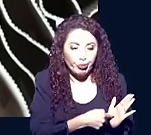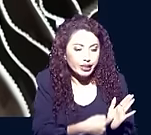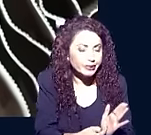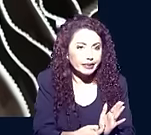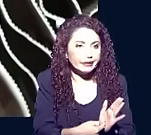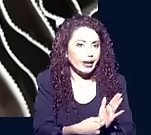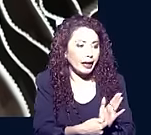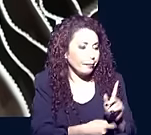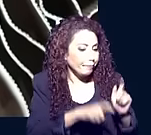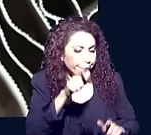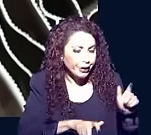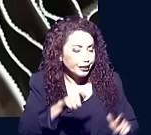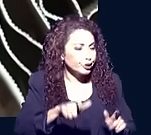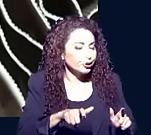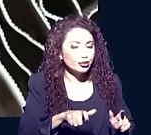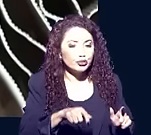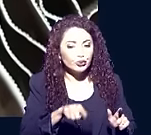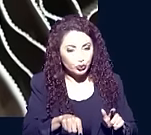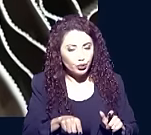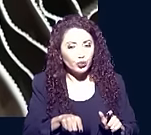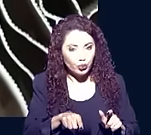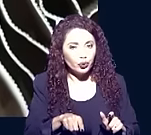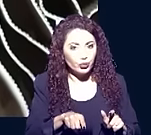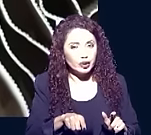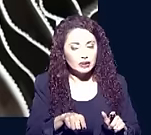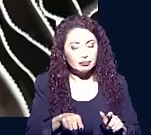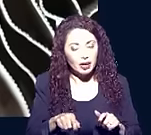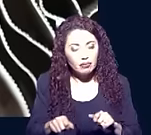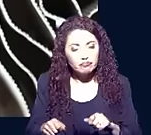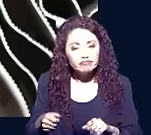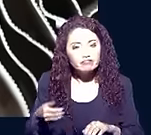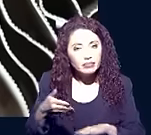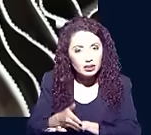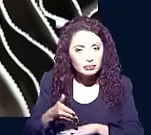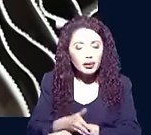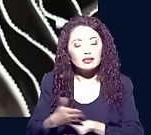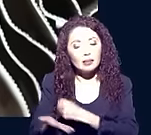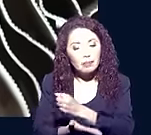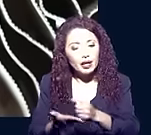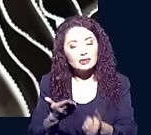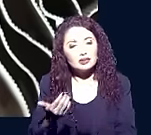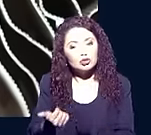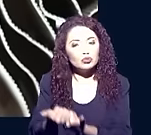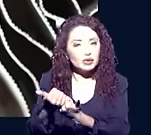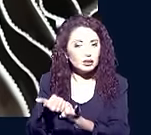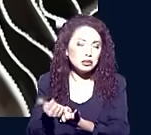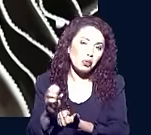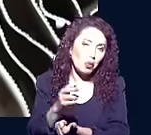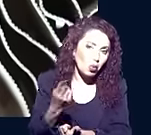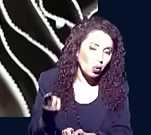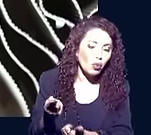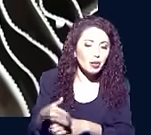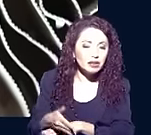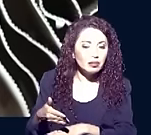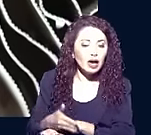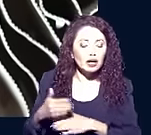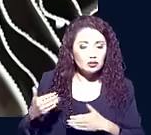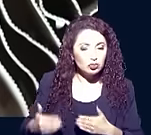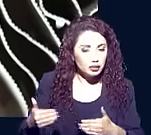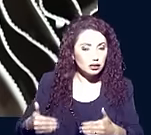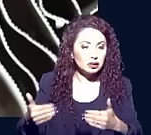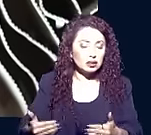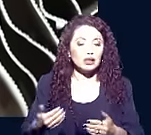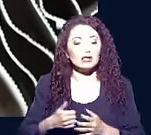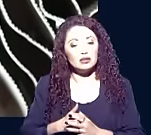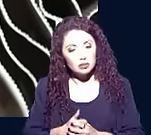ou indicados para compor a base de sustentação ou Ministérios a partir do momento que faz ressalvado que nós sempre